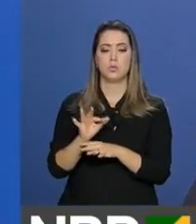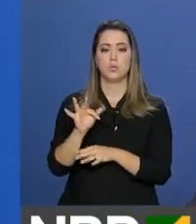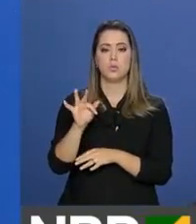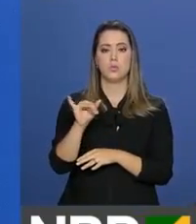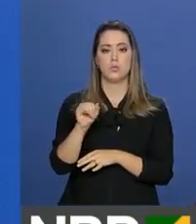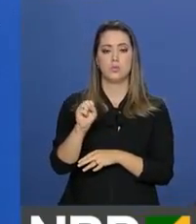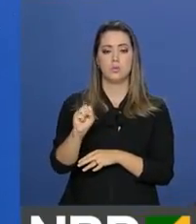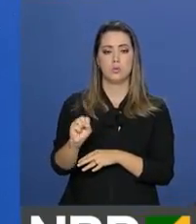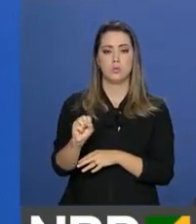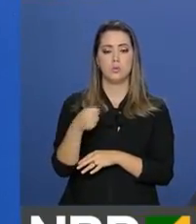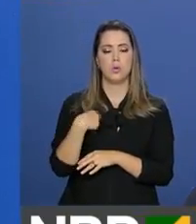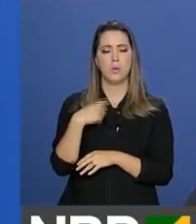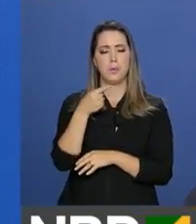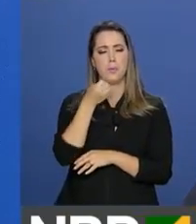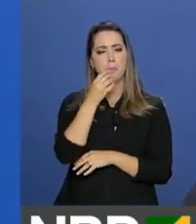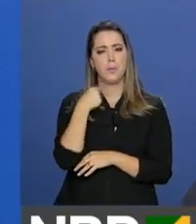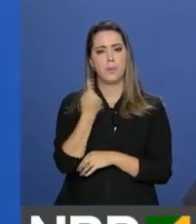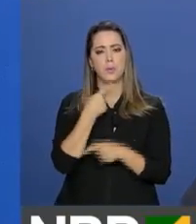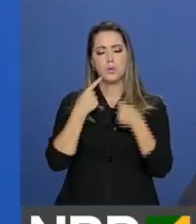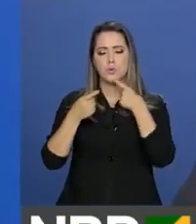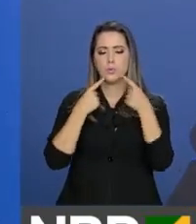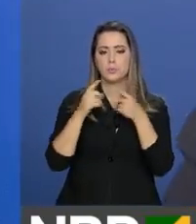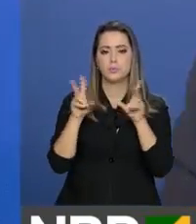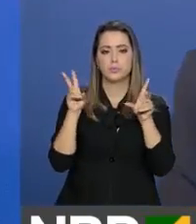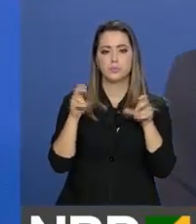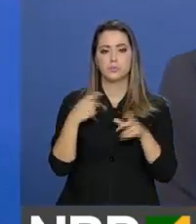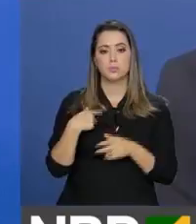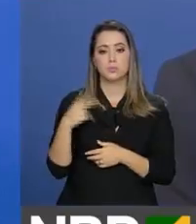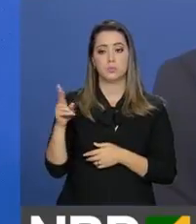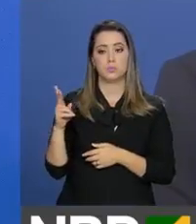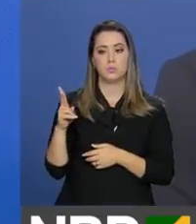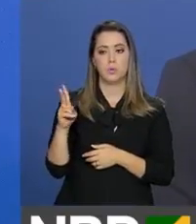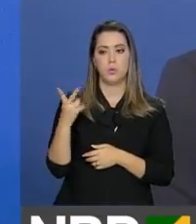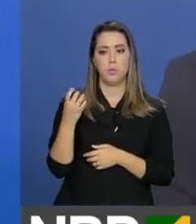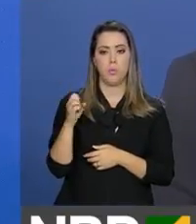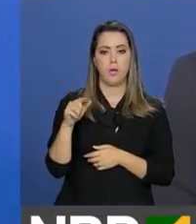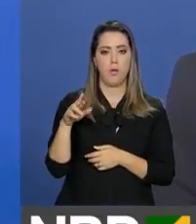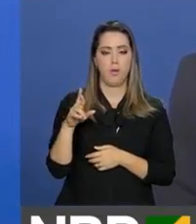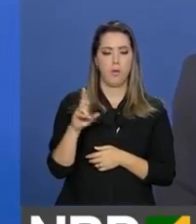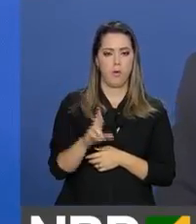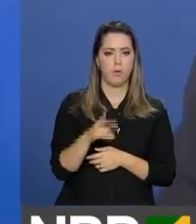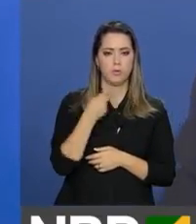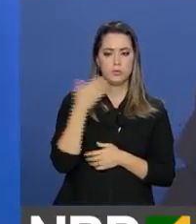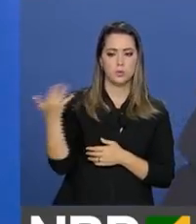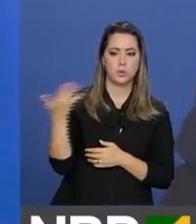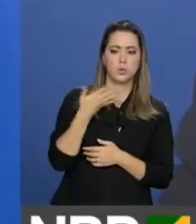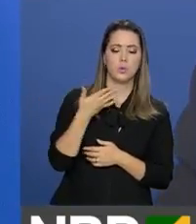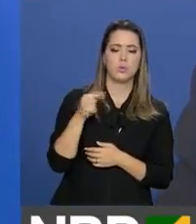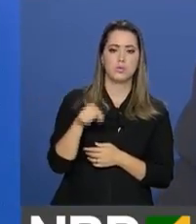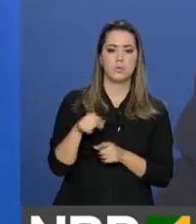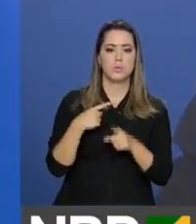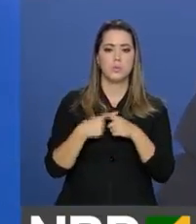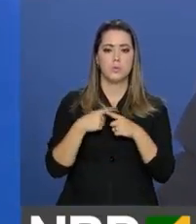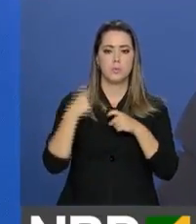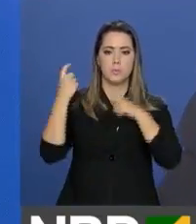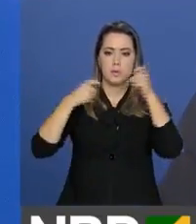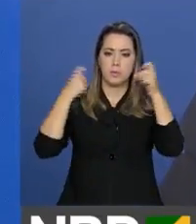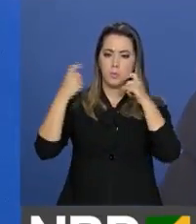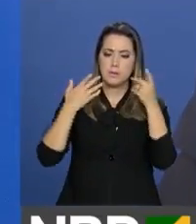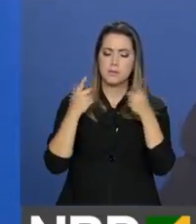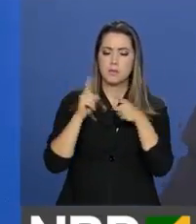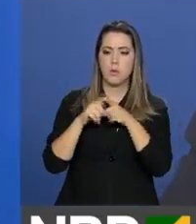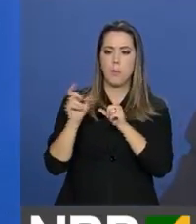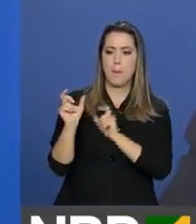estudantil. Interessante, quando nós discutimos esse tema, o Helder me trouxe a preocupação, porque a expressão legal era a